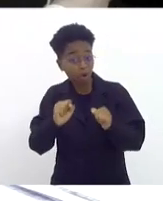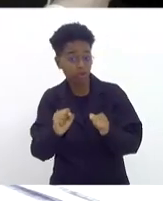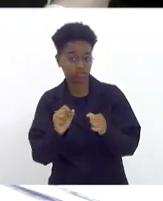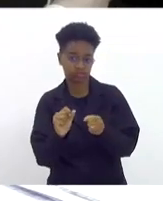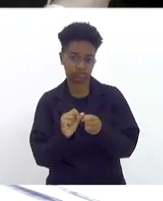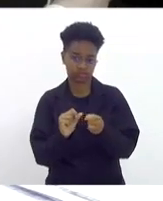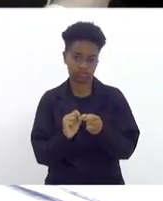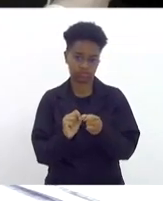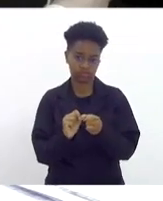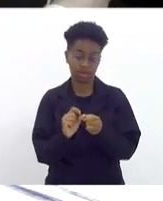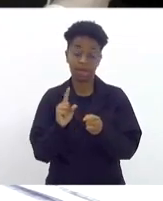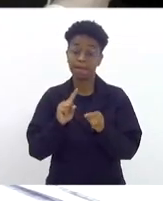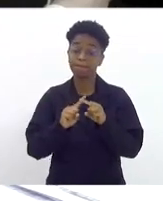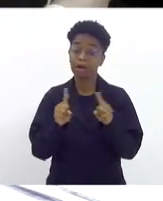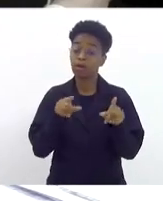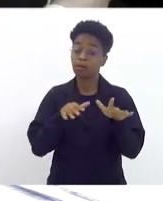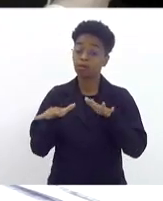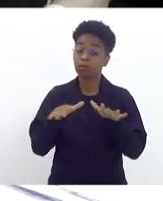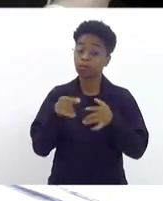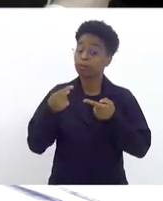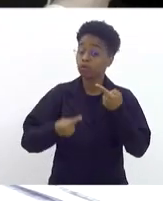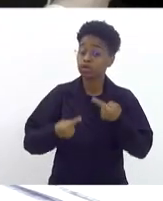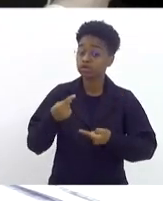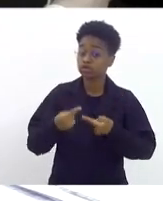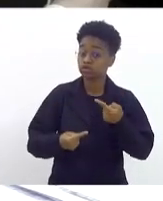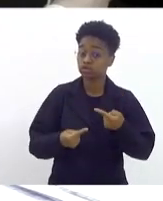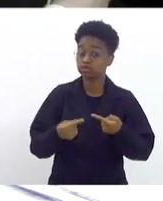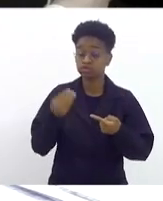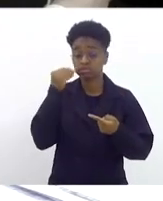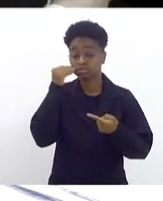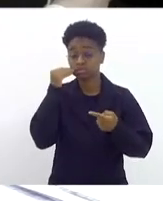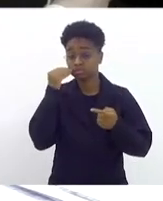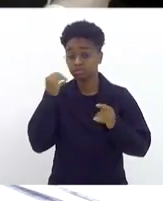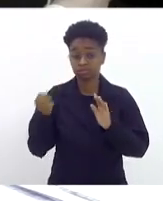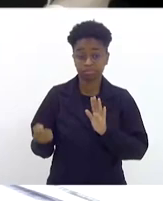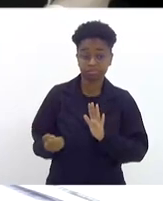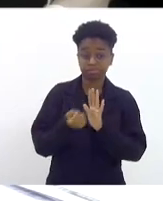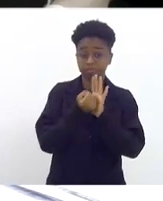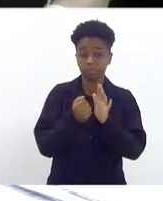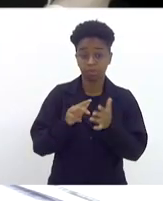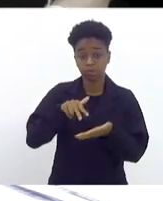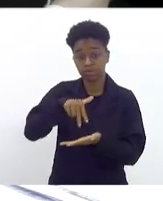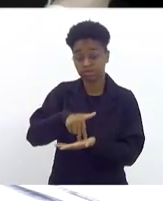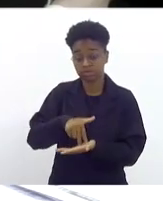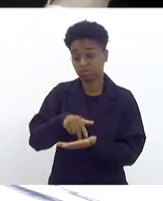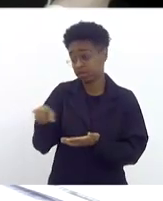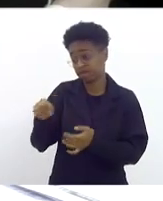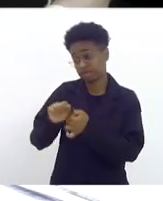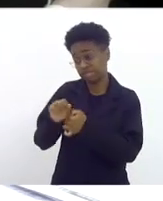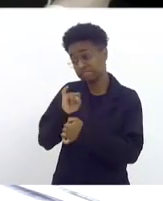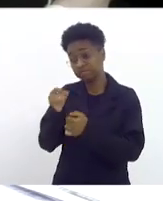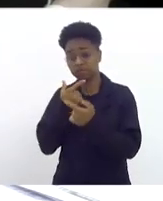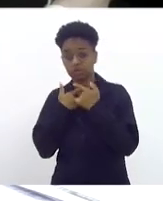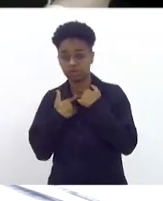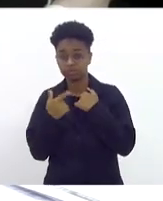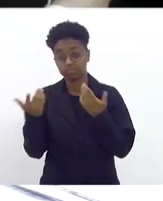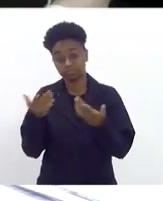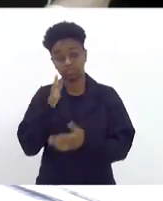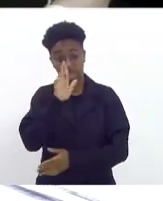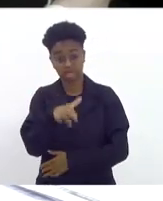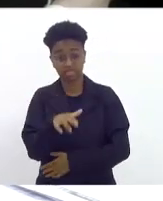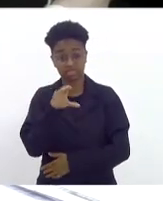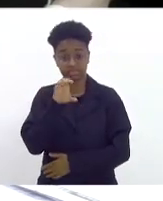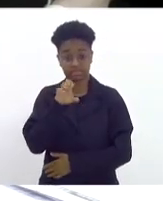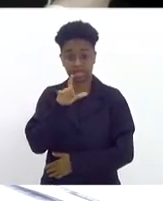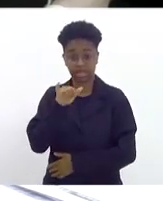mas é um movimento político para marcar uma posição e ele vai fazer se eu quiser aí tem razão